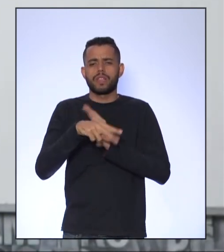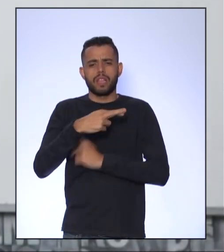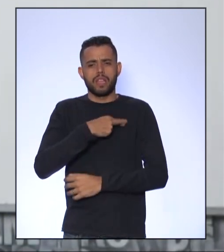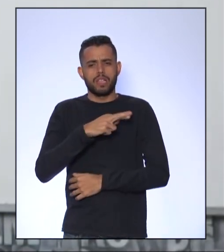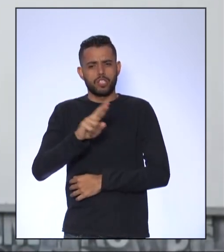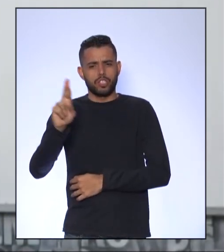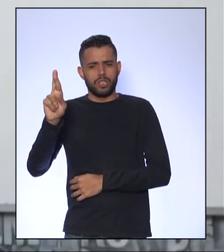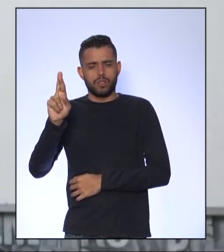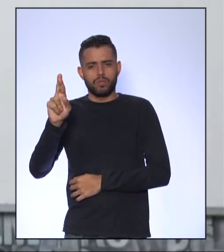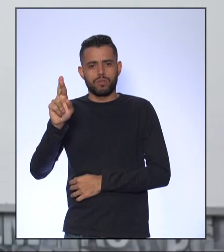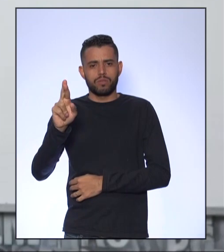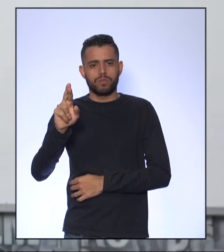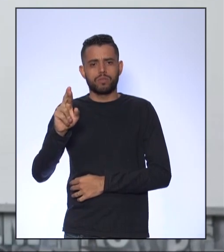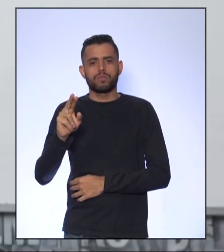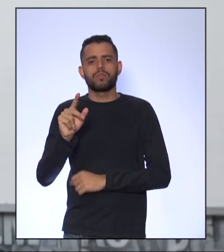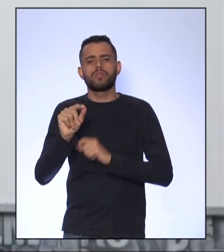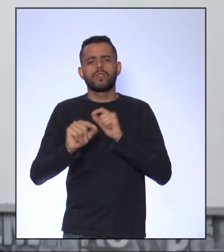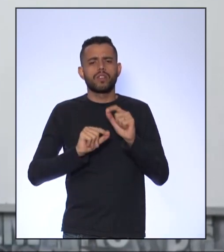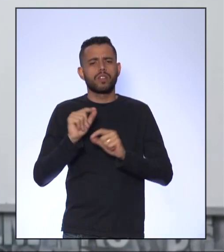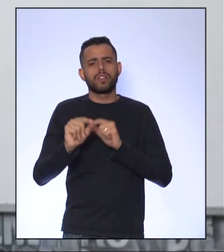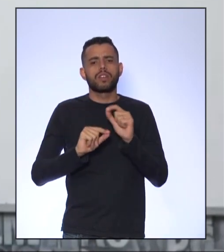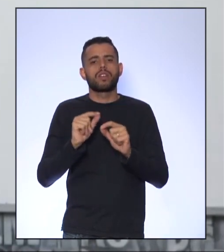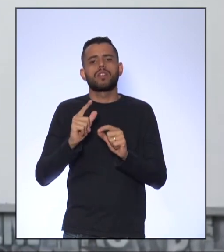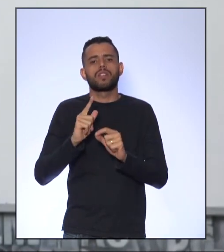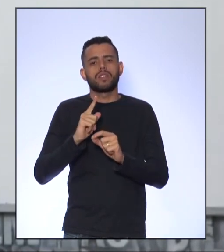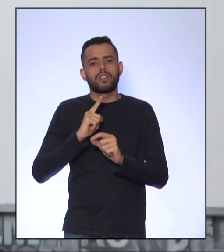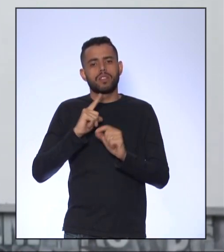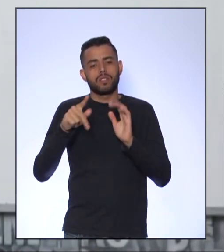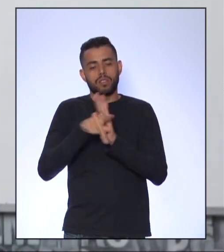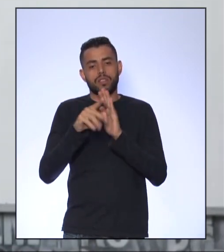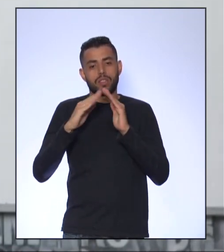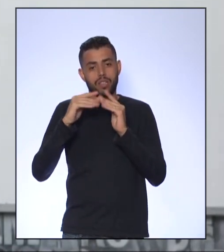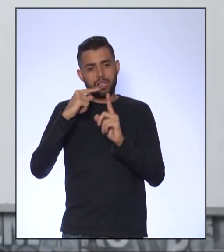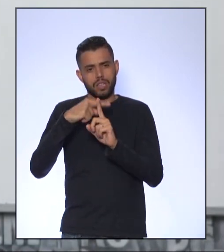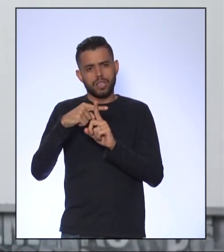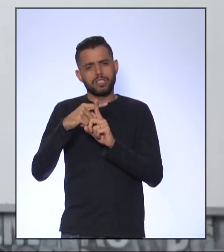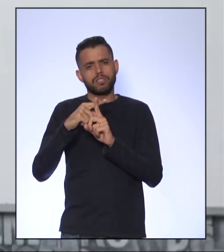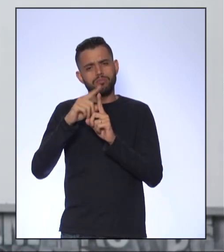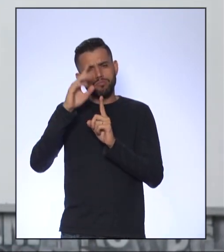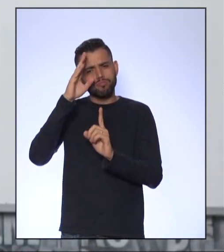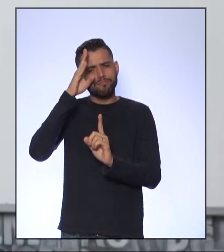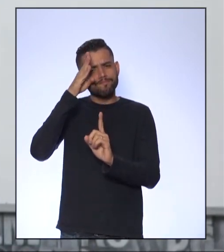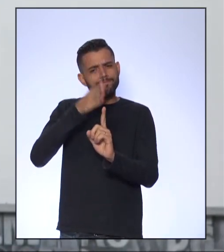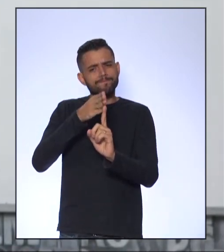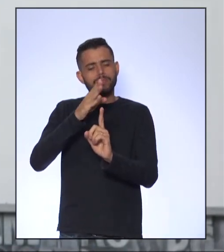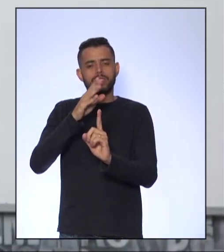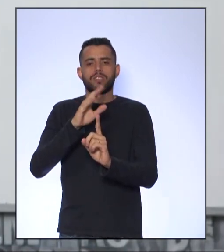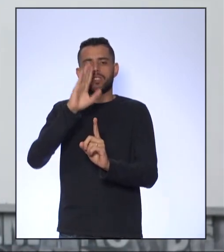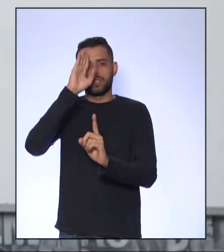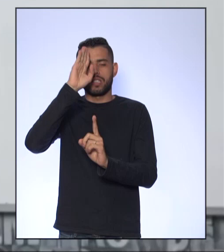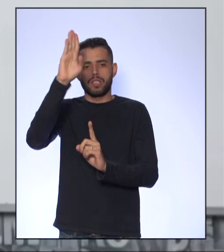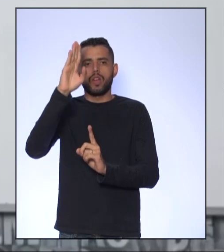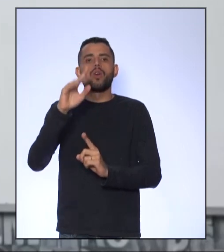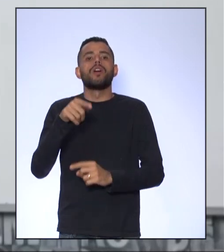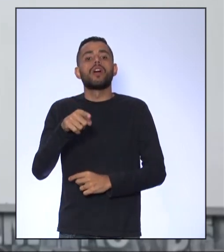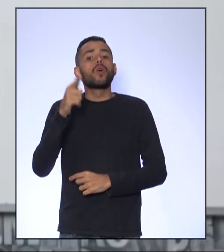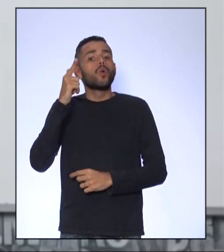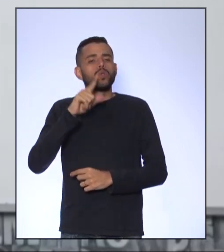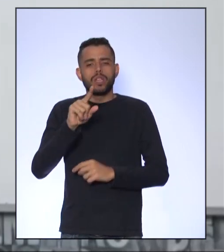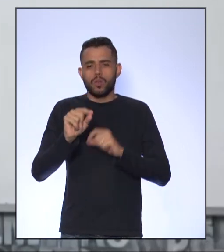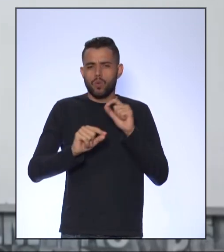religiosa, quando eu tenho a formação e a determinação da igreja como elo central, tá? E aí a igreja